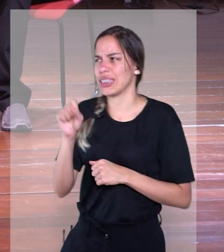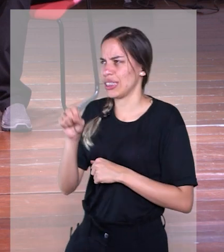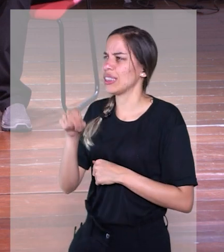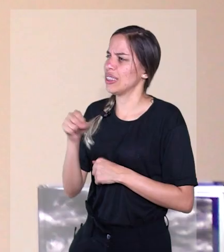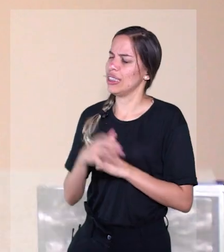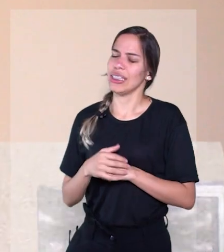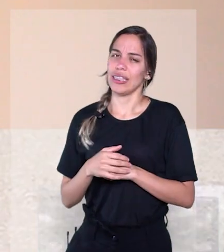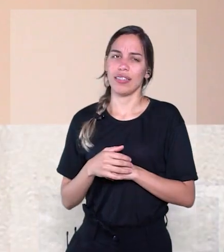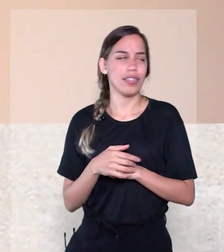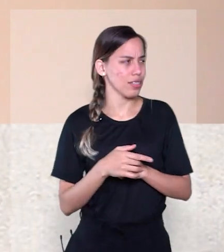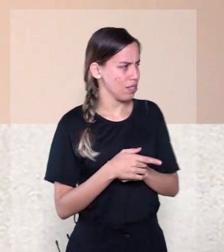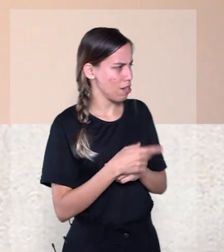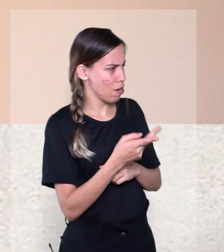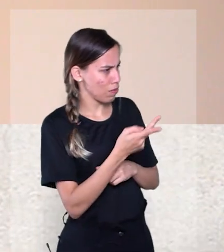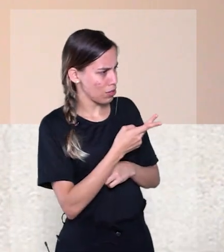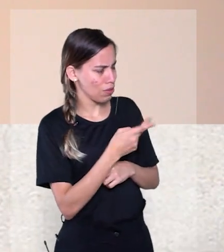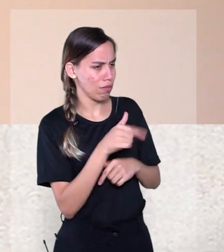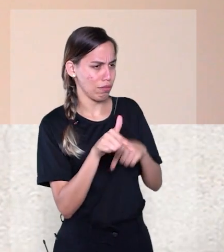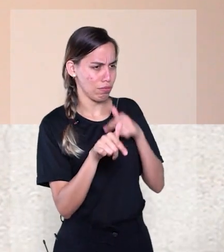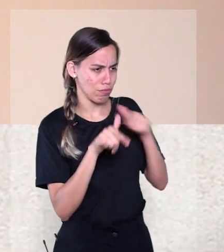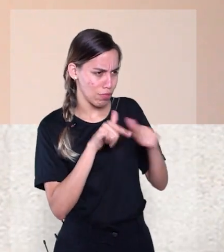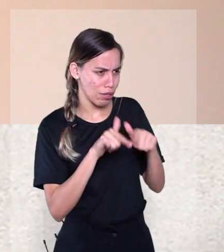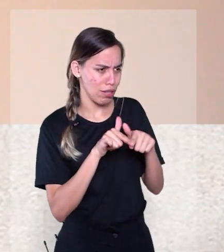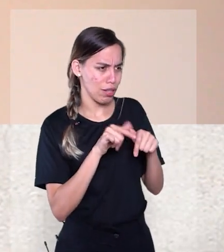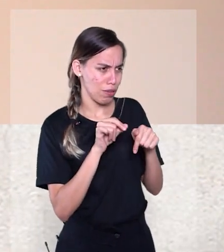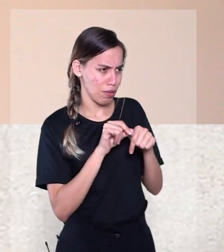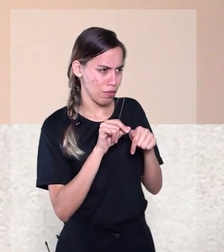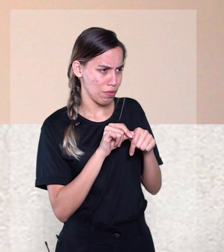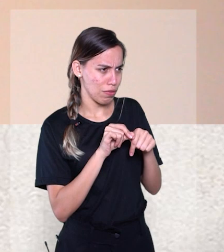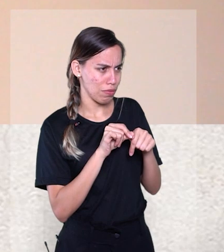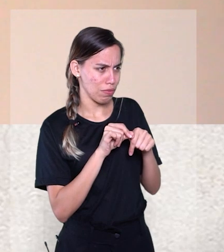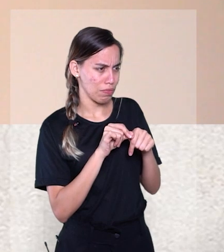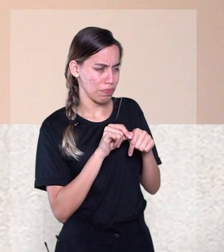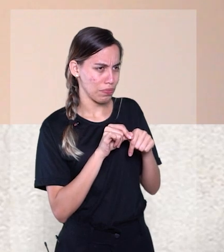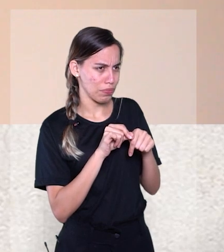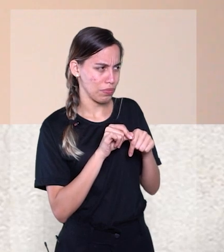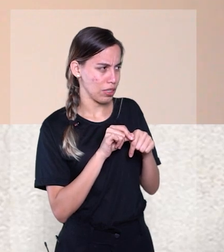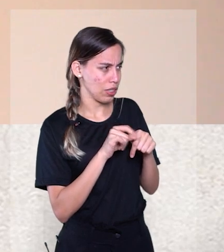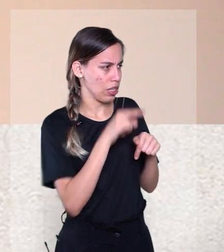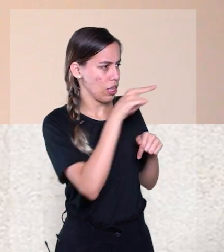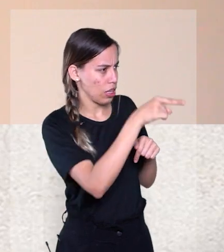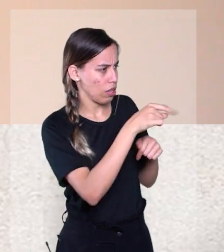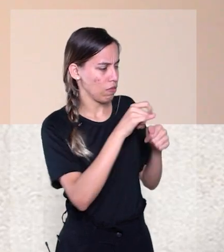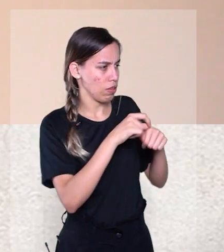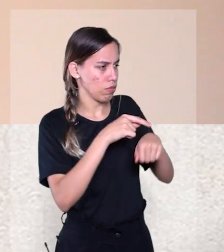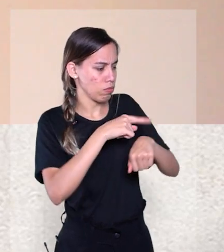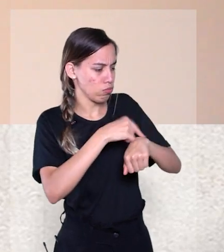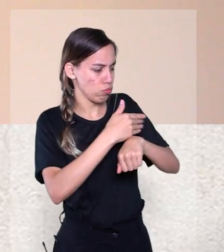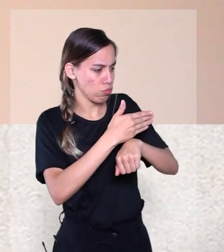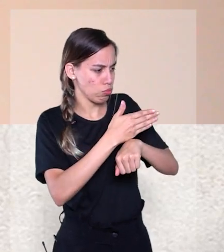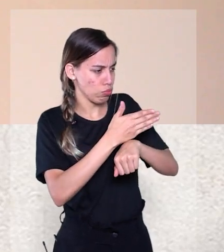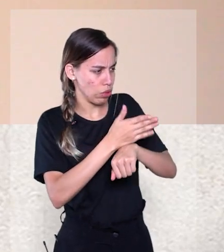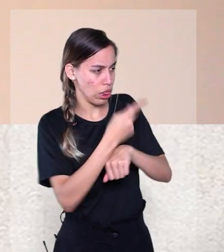Mas foi um trabalho, digamos, basicamente a mão de obra... O braço foi o dele e para mim acompanhar esse